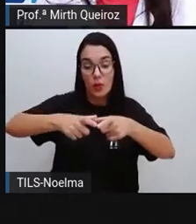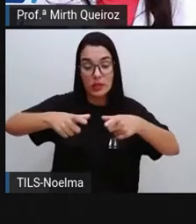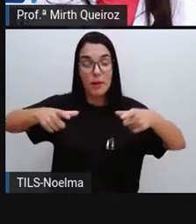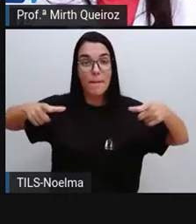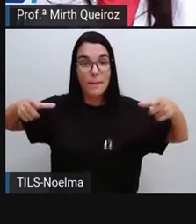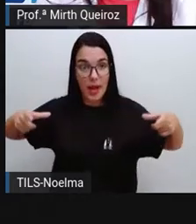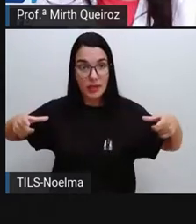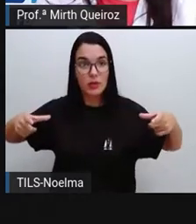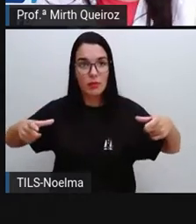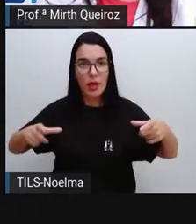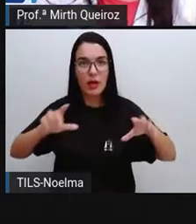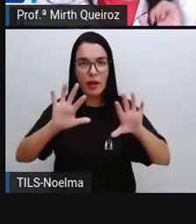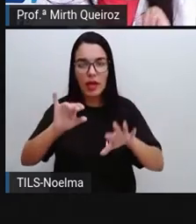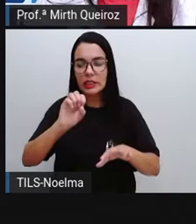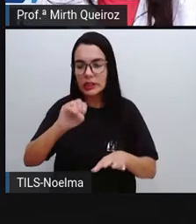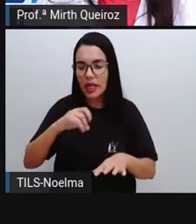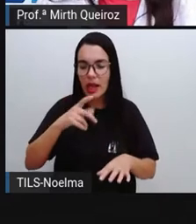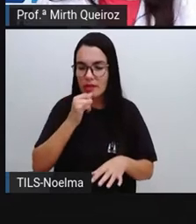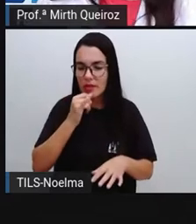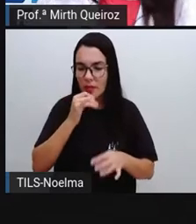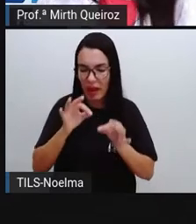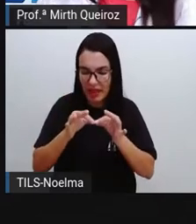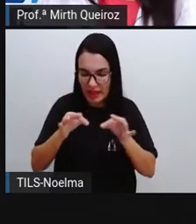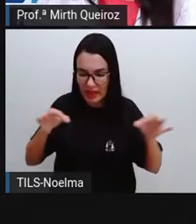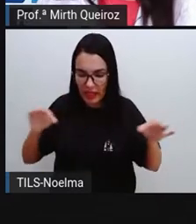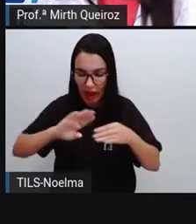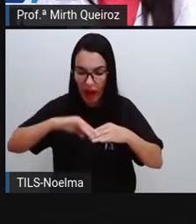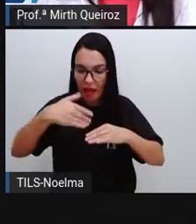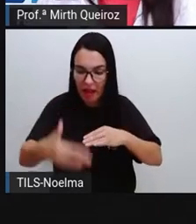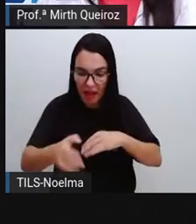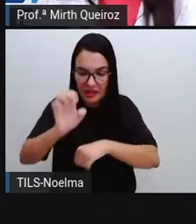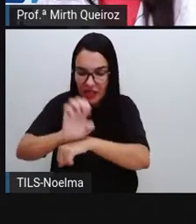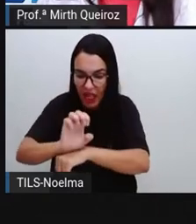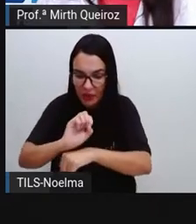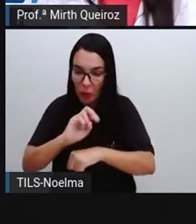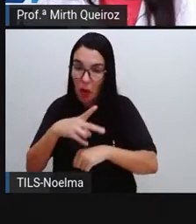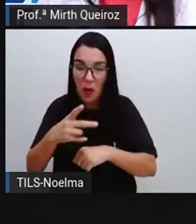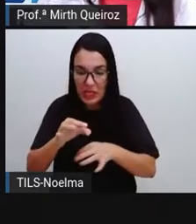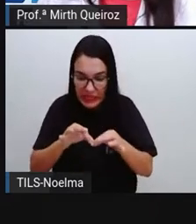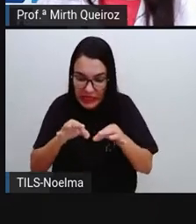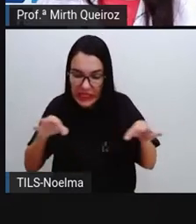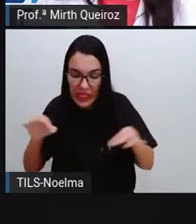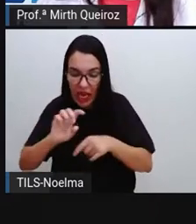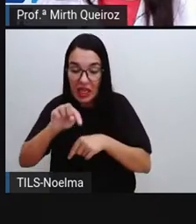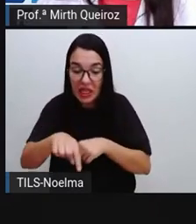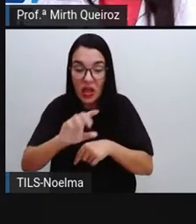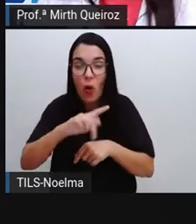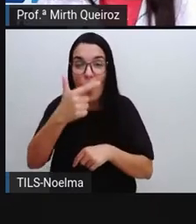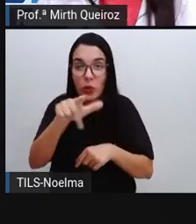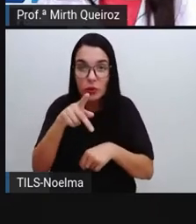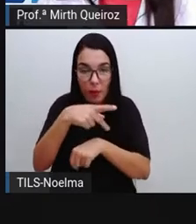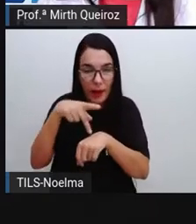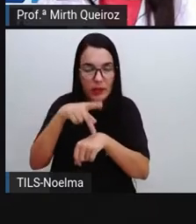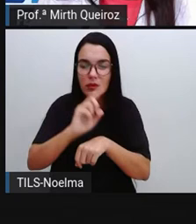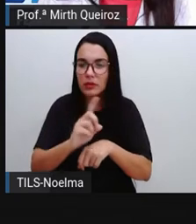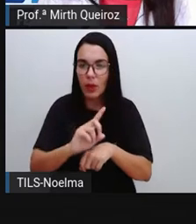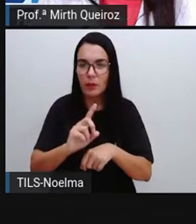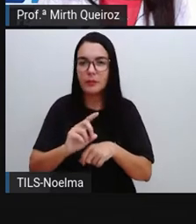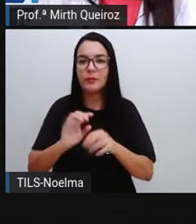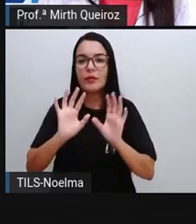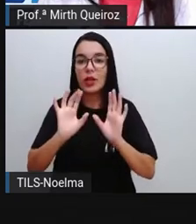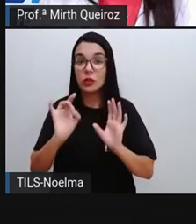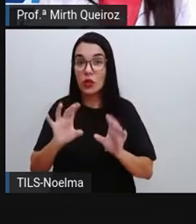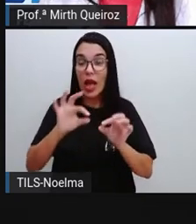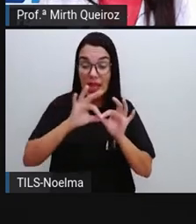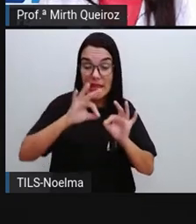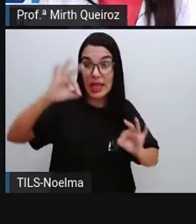outro país, atravessei aqui e ali já é outro estado. Não é isso, não. A linha, essa linha, né, que divide aí, seria o